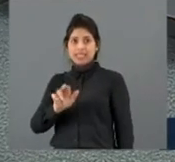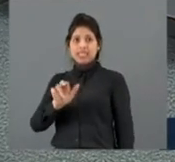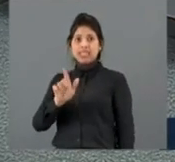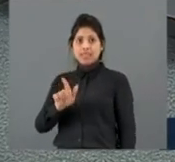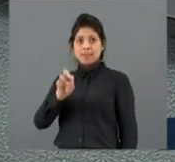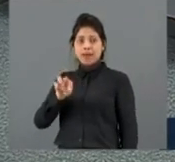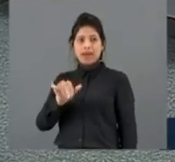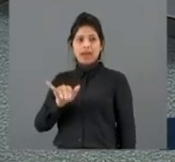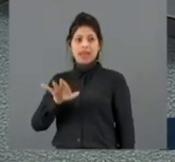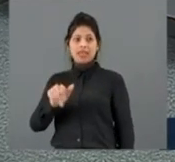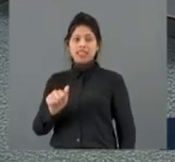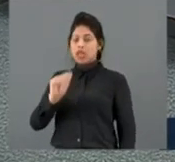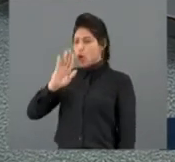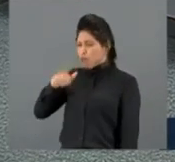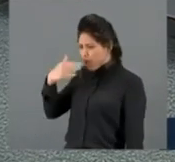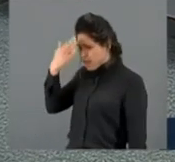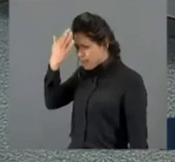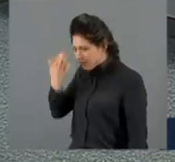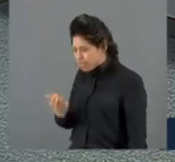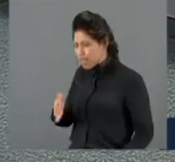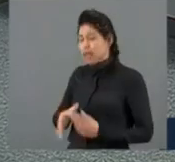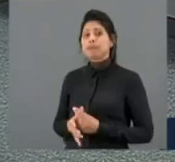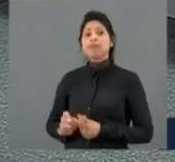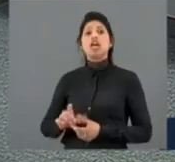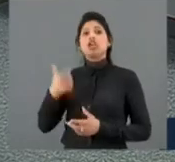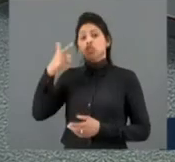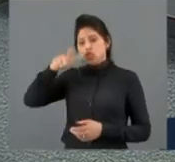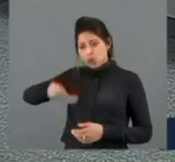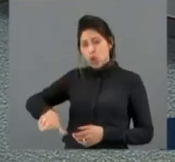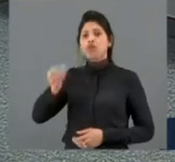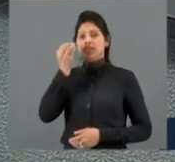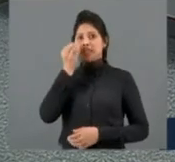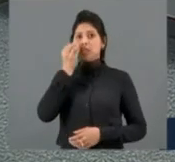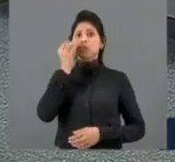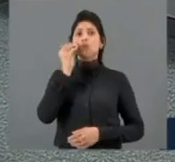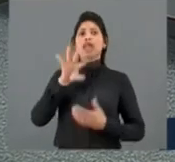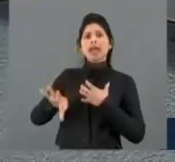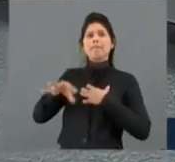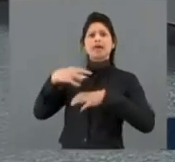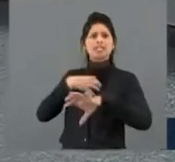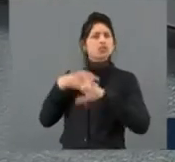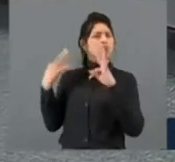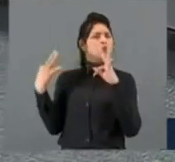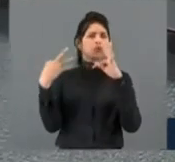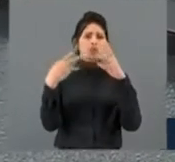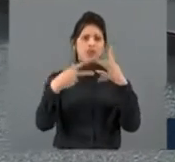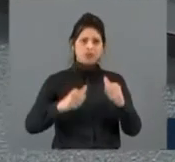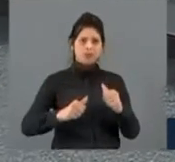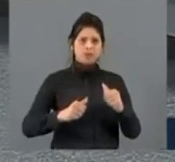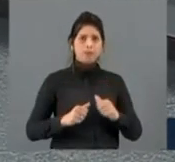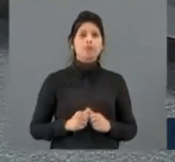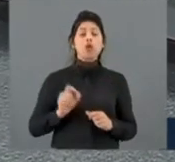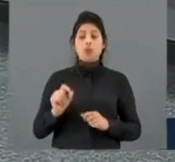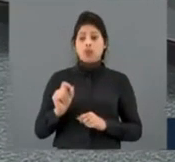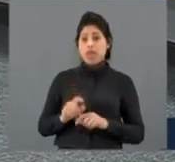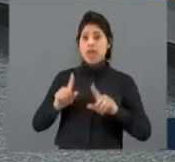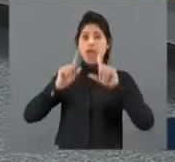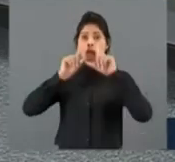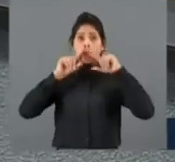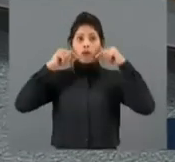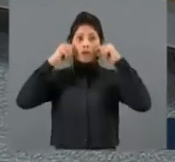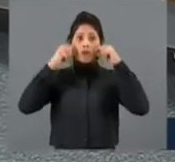homenageá-lo por ser considerado, e aqui mais uma vez tentando exercer a empatia com todos, o pai da Constituição